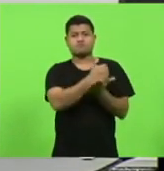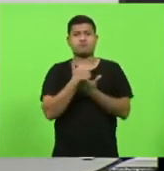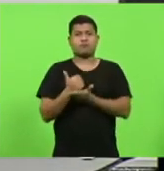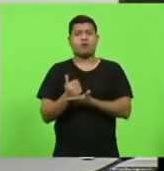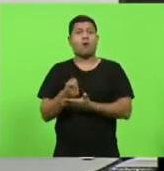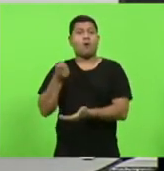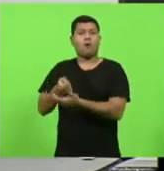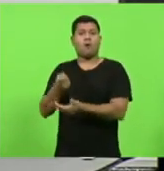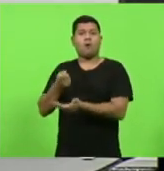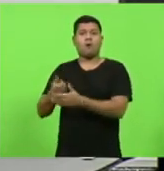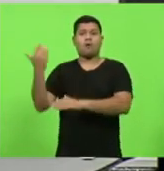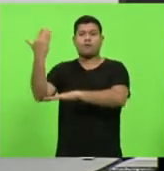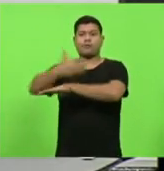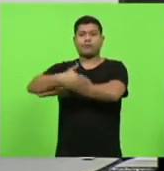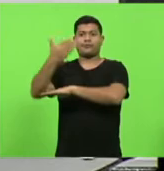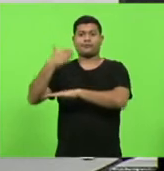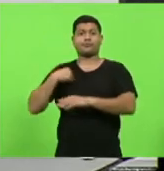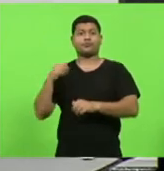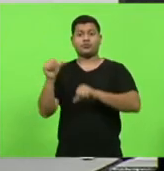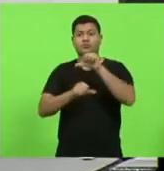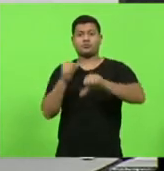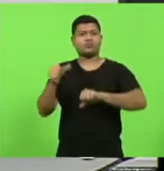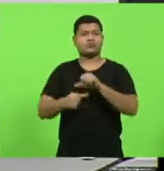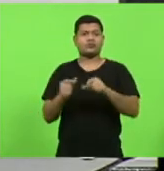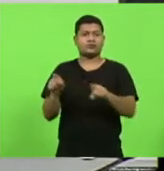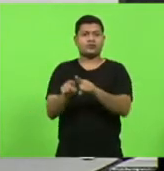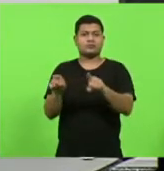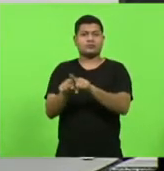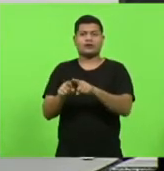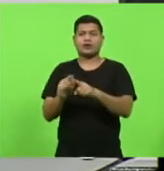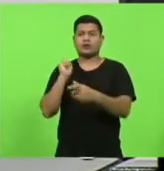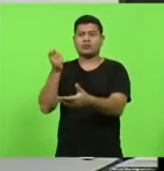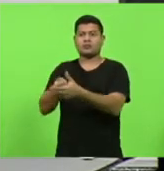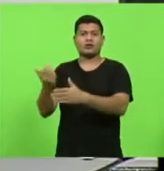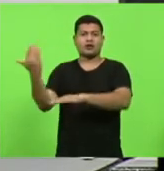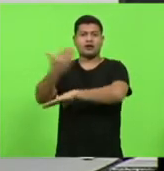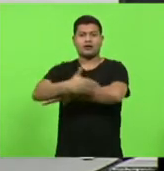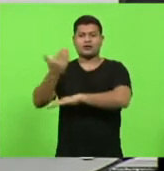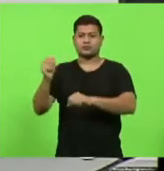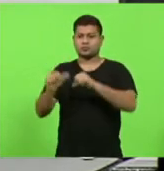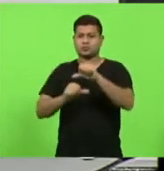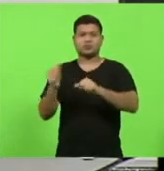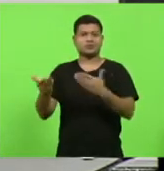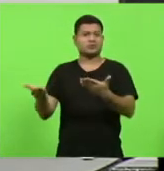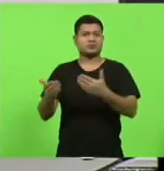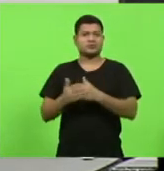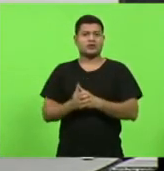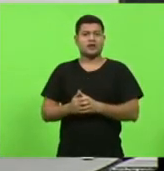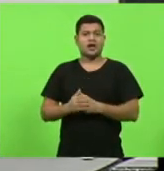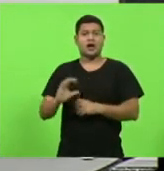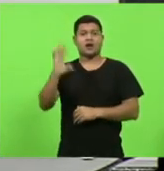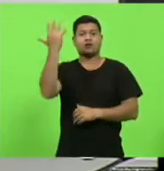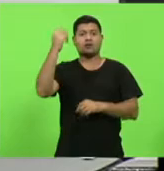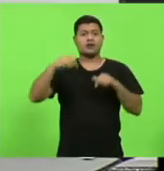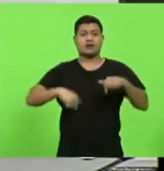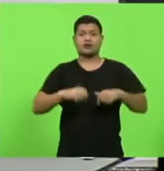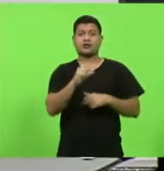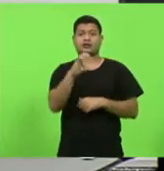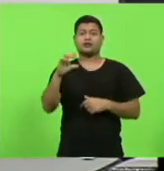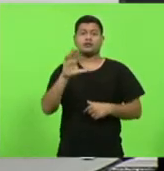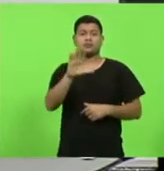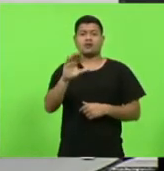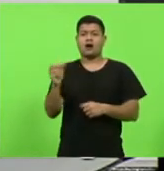o pedágio, tu reajusta o pedágio. E o que que acontece aqui em Santa Catarina? Não se faz a